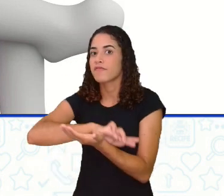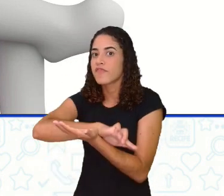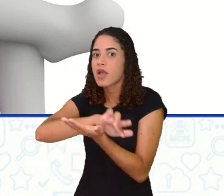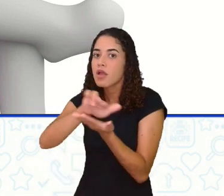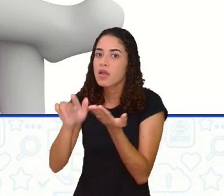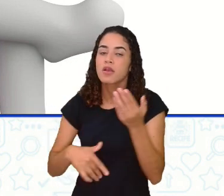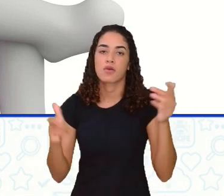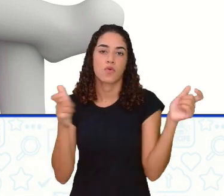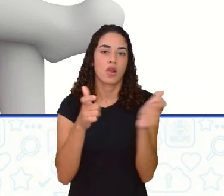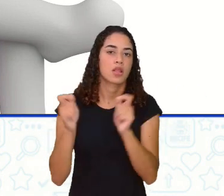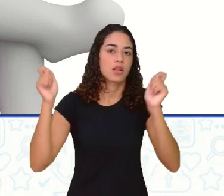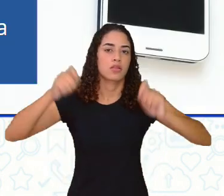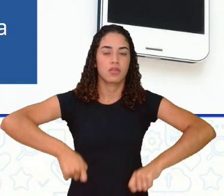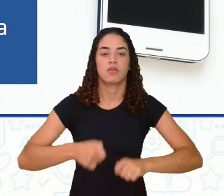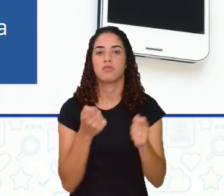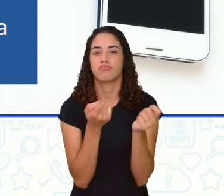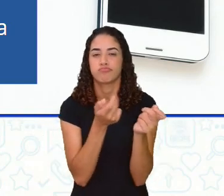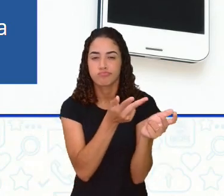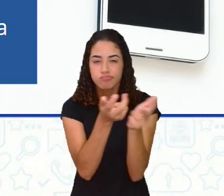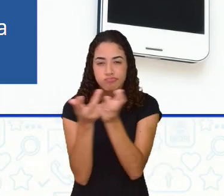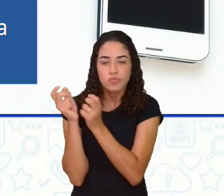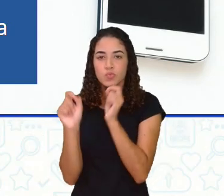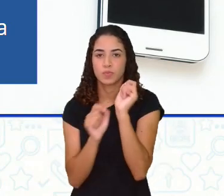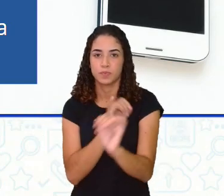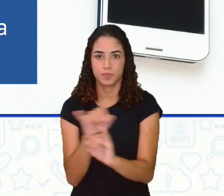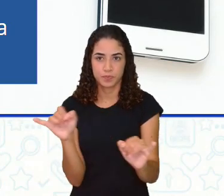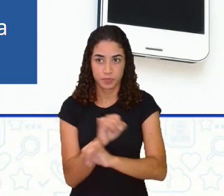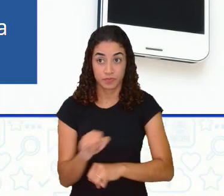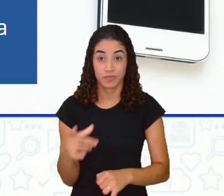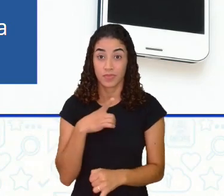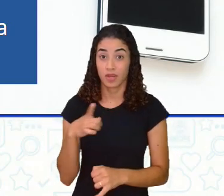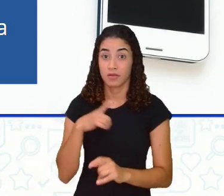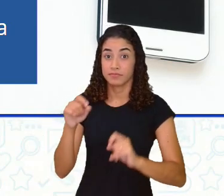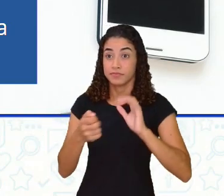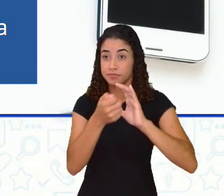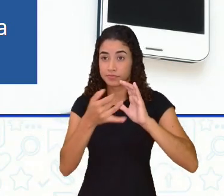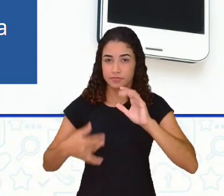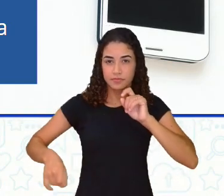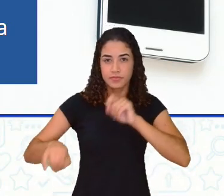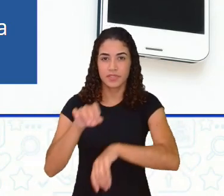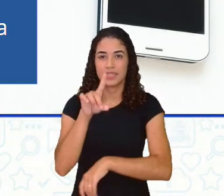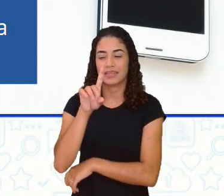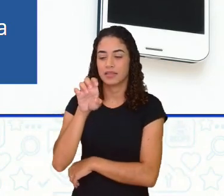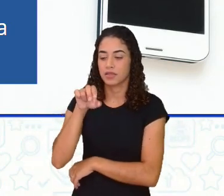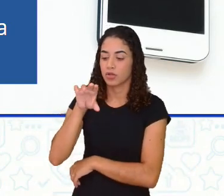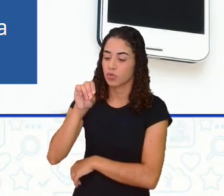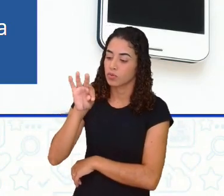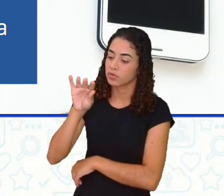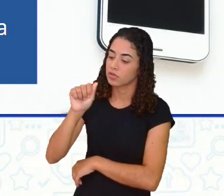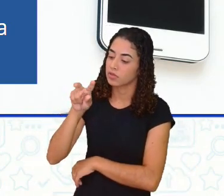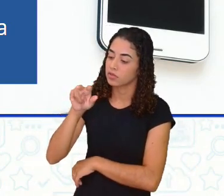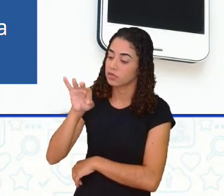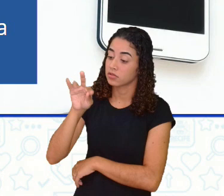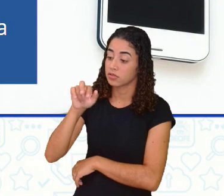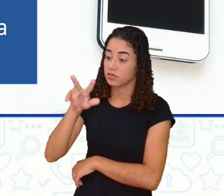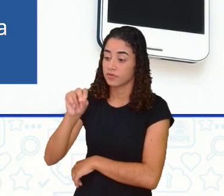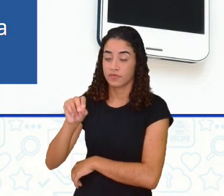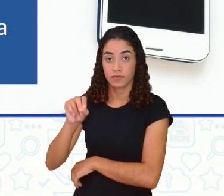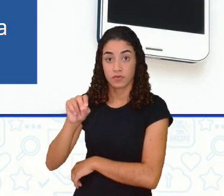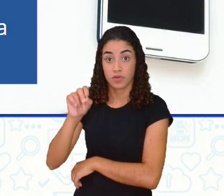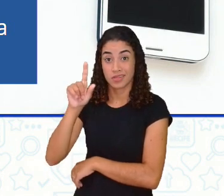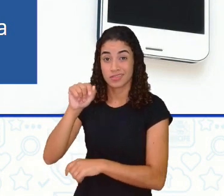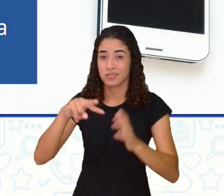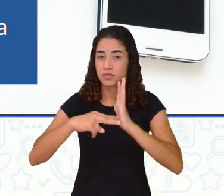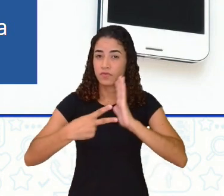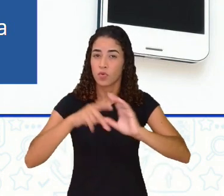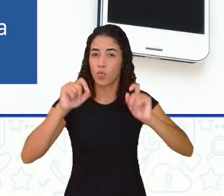ter acesso à notícia. Ela tem caráter denotativo. O que isso significa, Vivi? Significa que o texto